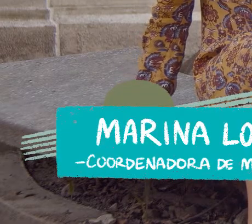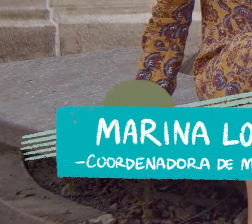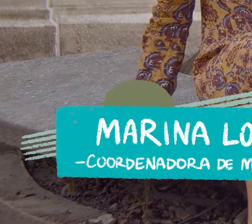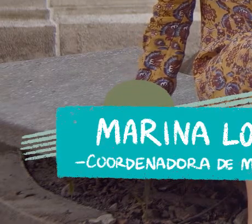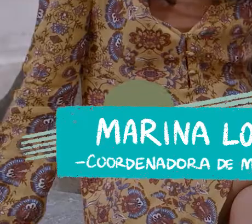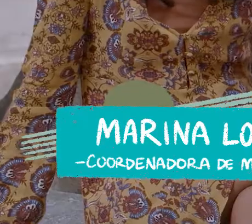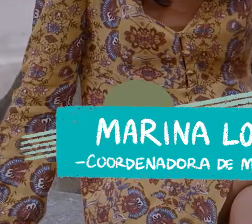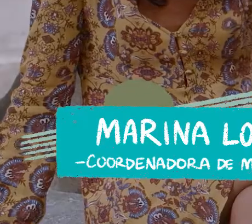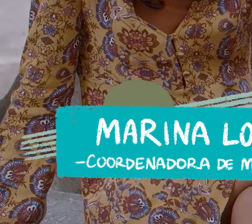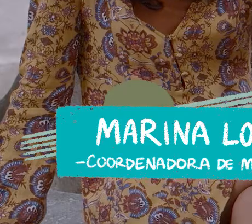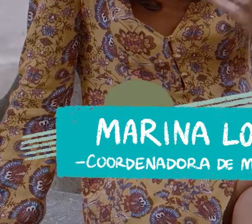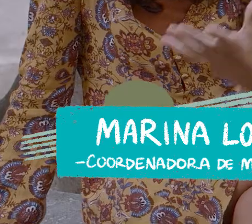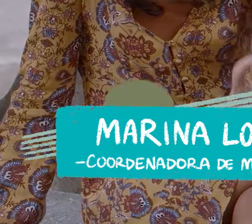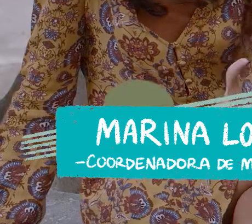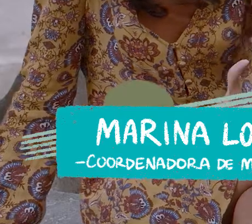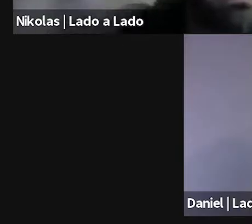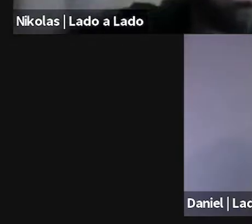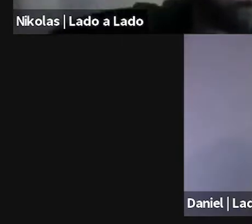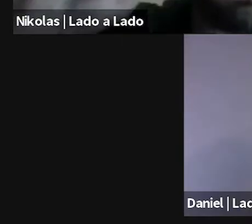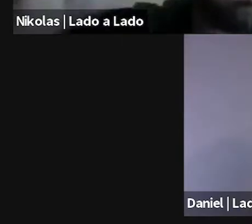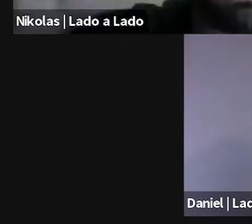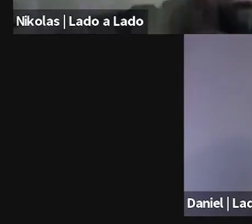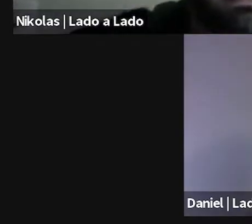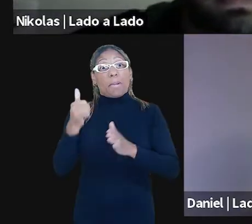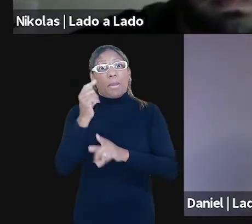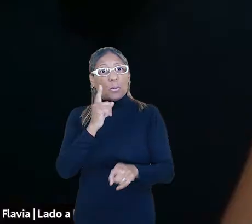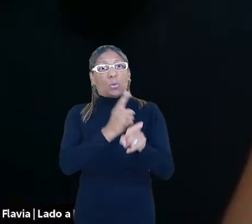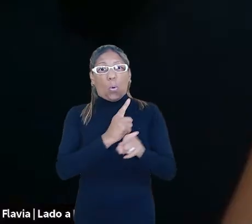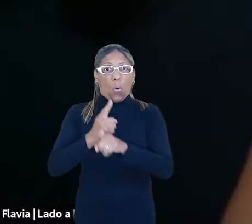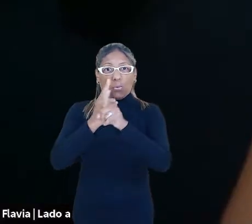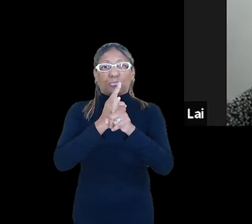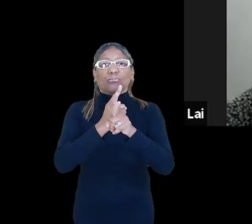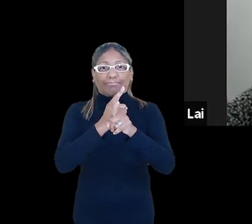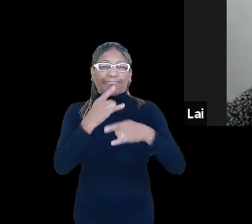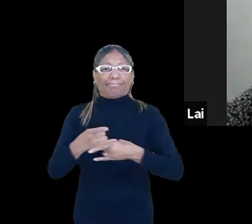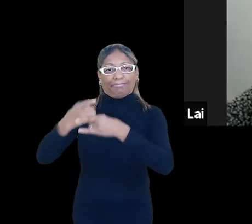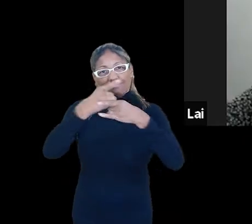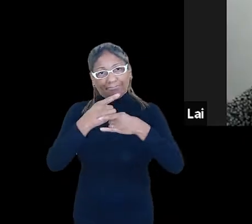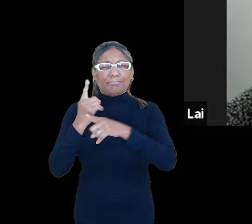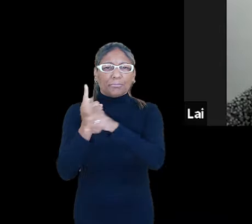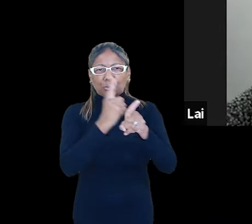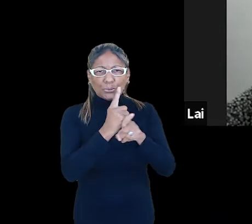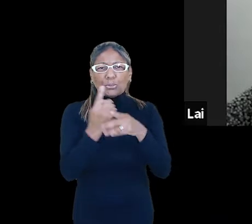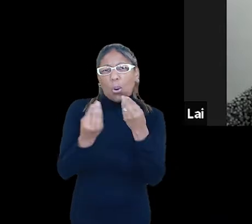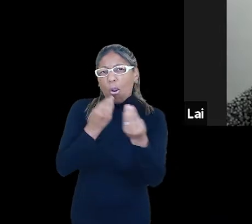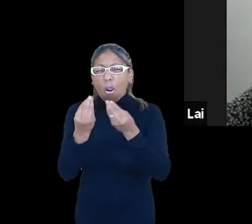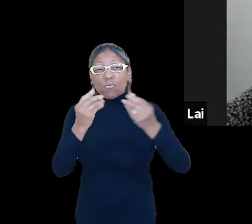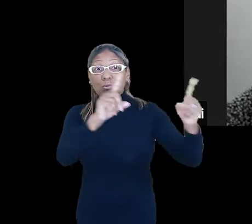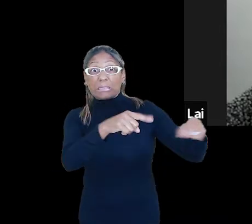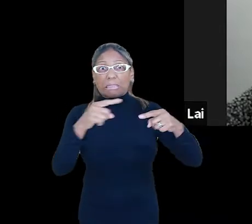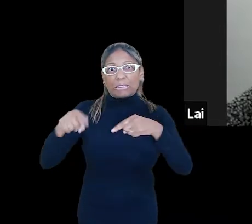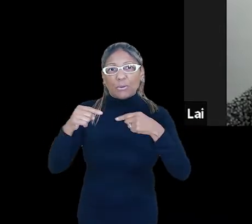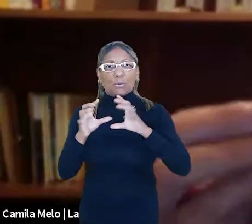Porto Feliz. Marina. E aí logo a pandemia aconteceu. Então a gente fez um primeiro encontro para discutir com